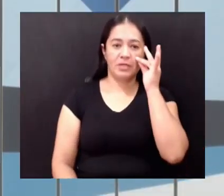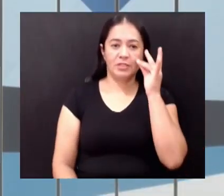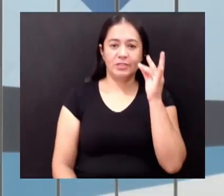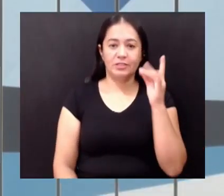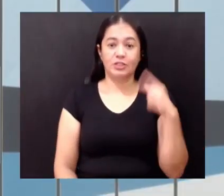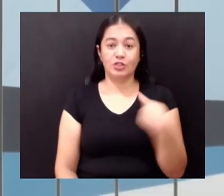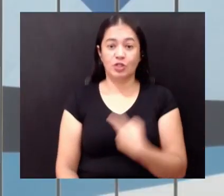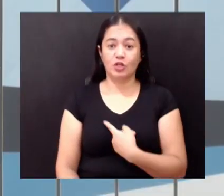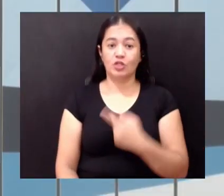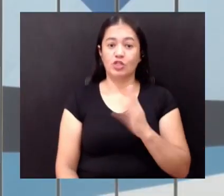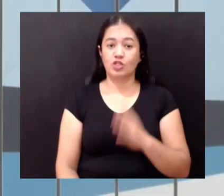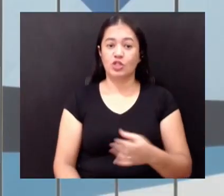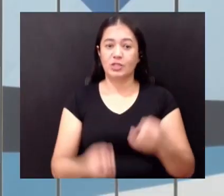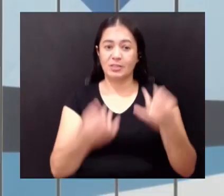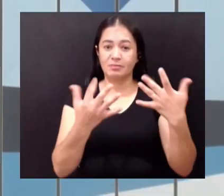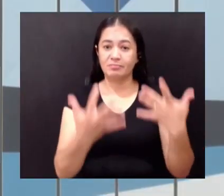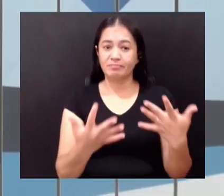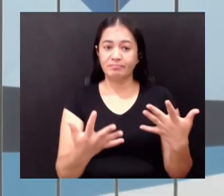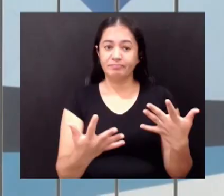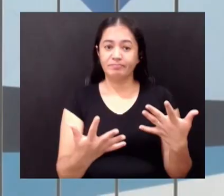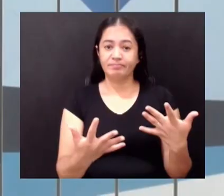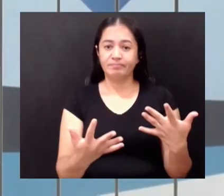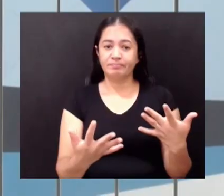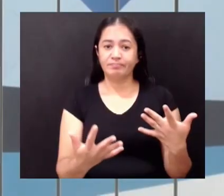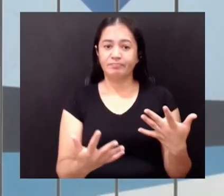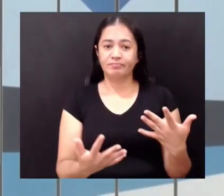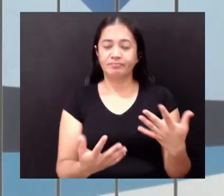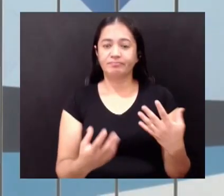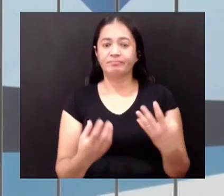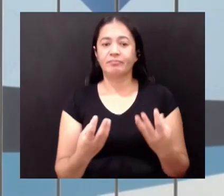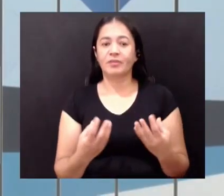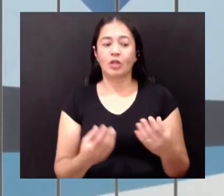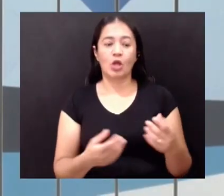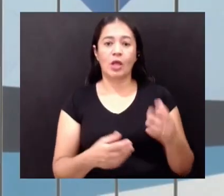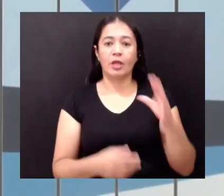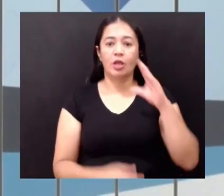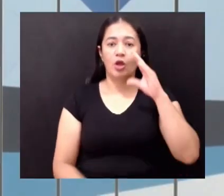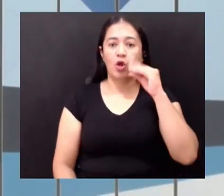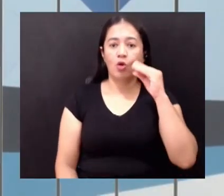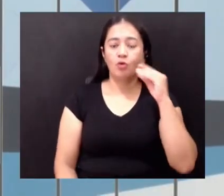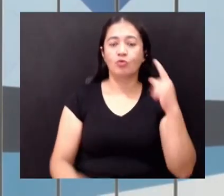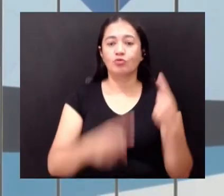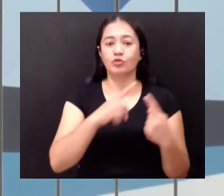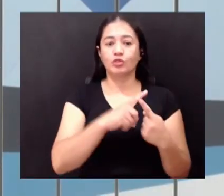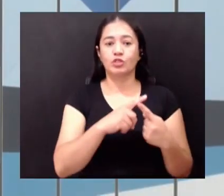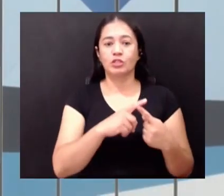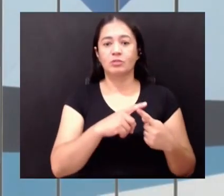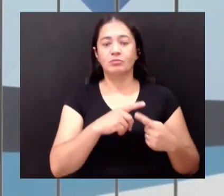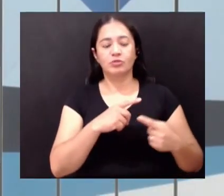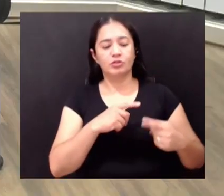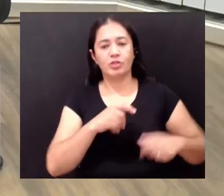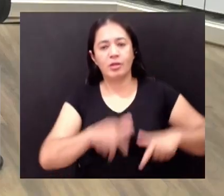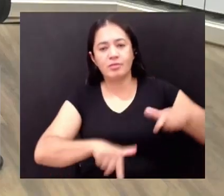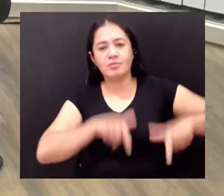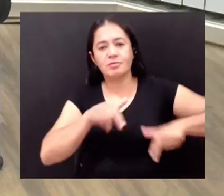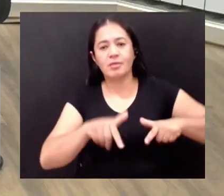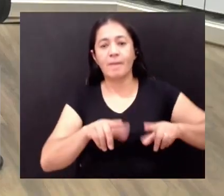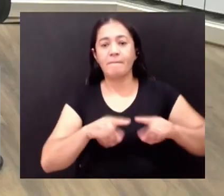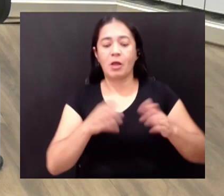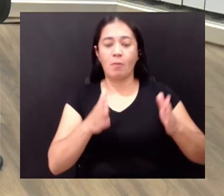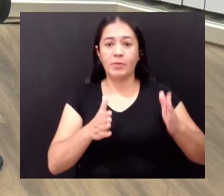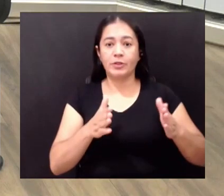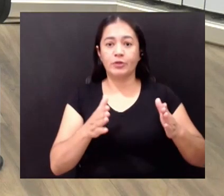intervalo. Vão ter esse colaborador, com certeza, entregando muitos resultados, mas por períodos mais curtos de tempo.